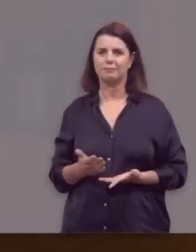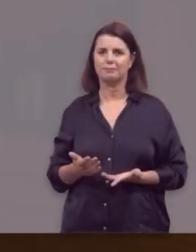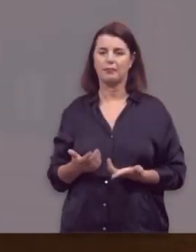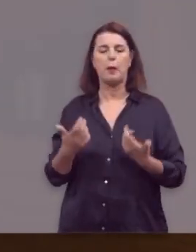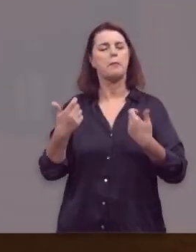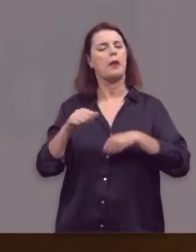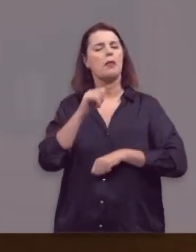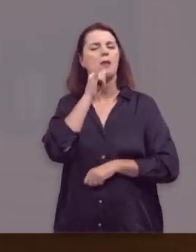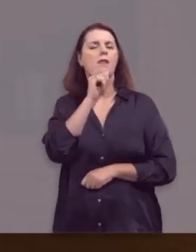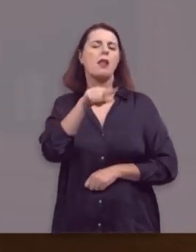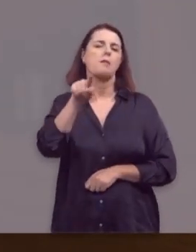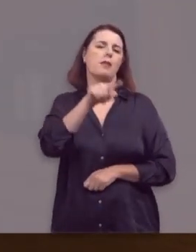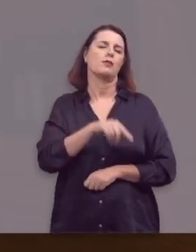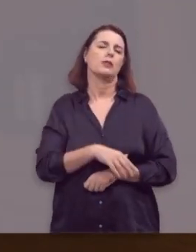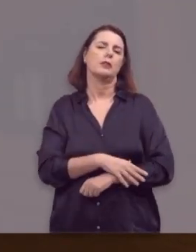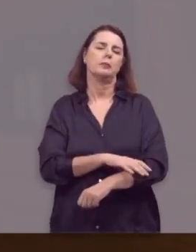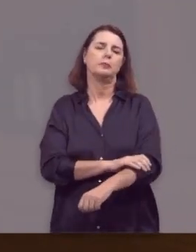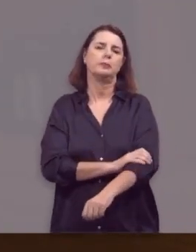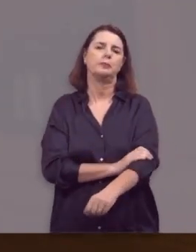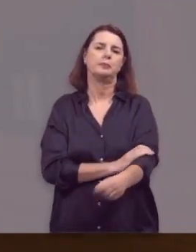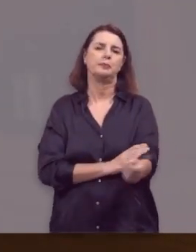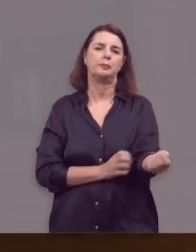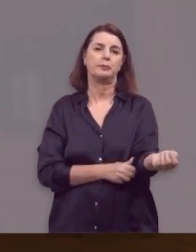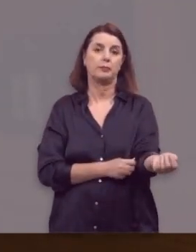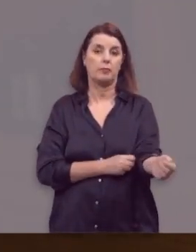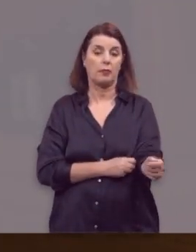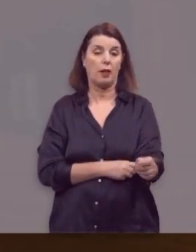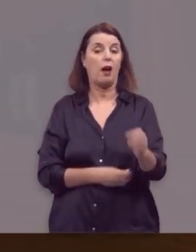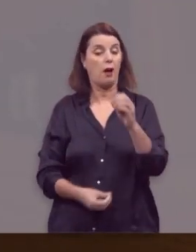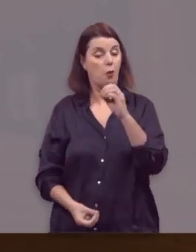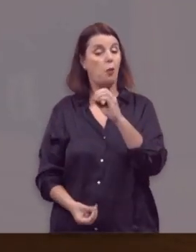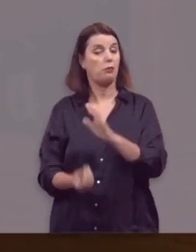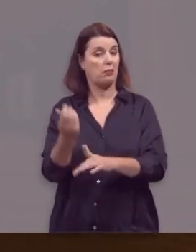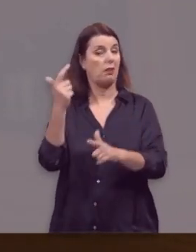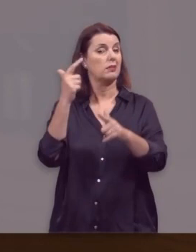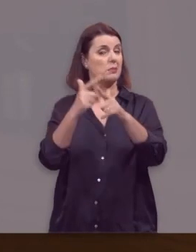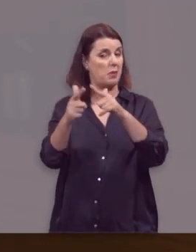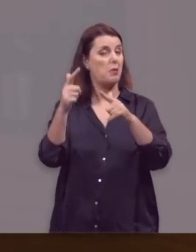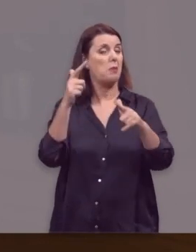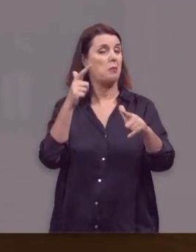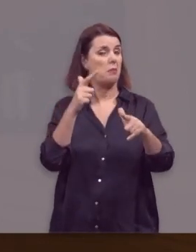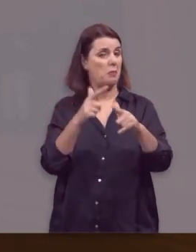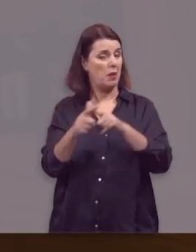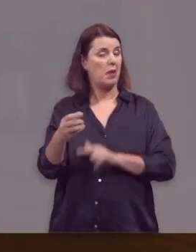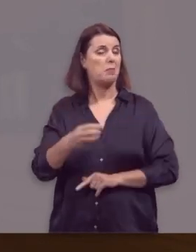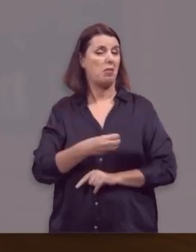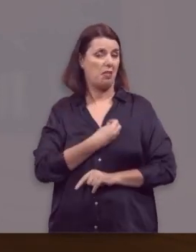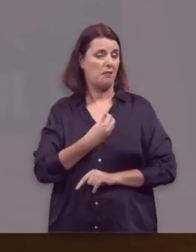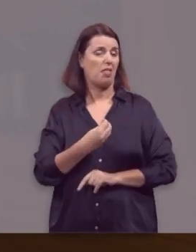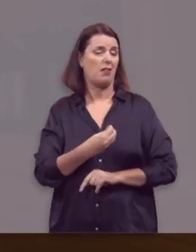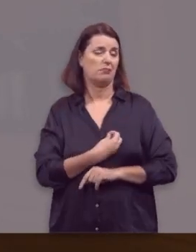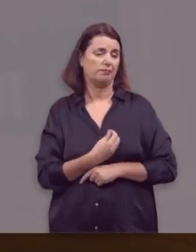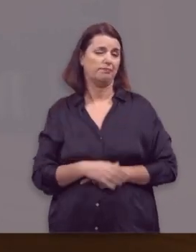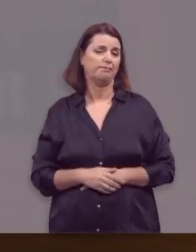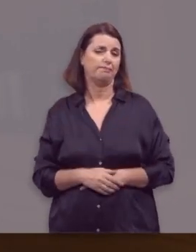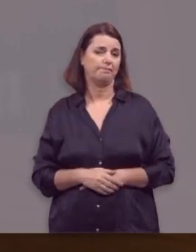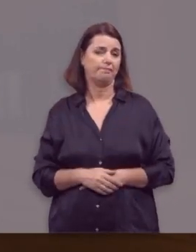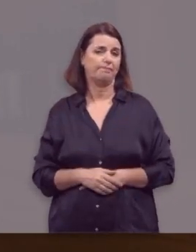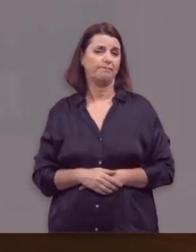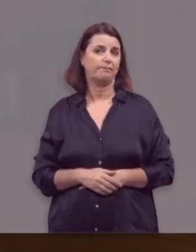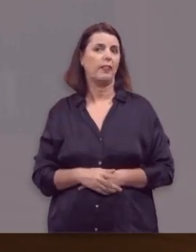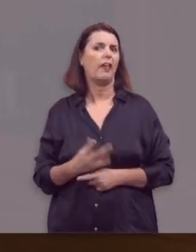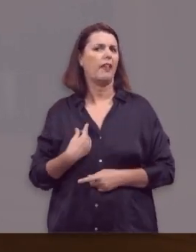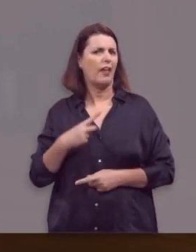Preciso dizer algo a você. As tempestades da vida existem e elas